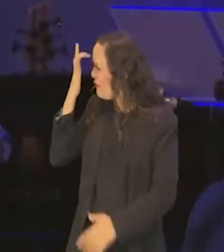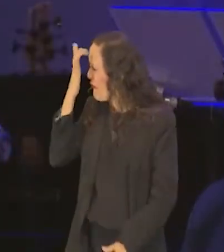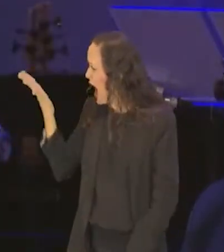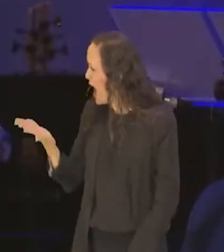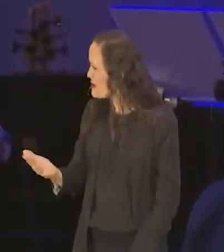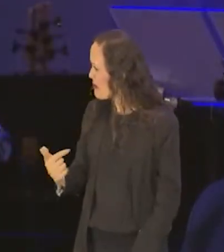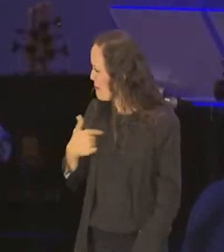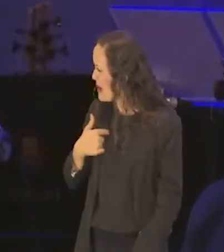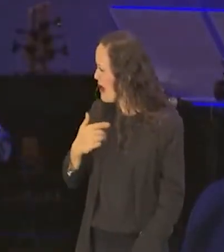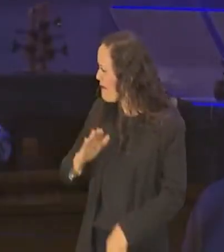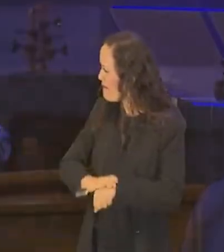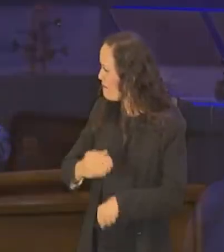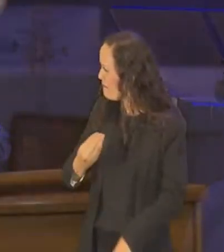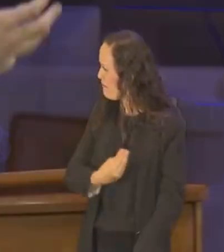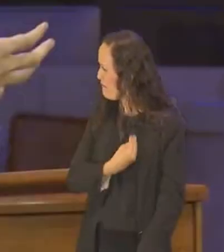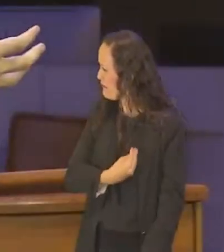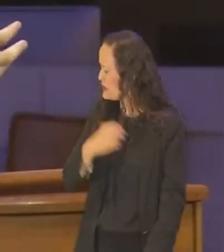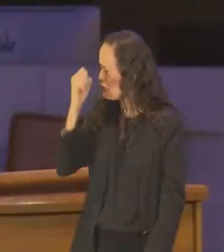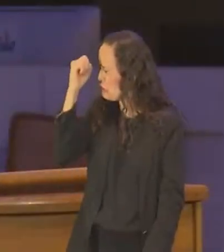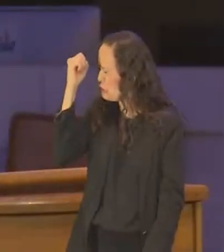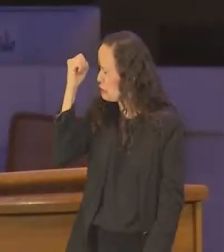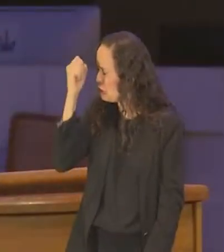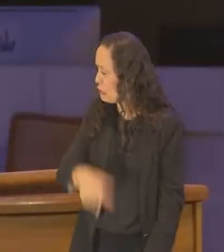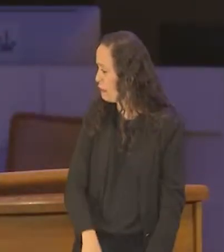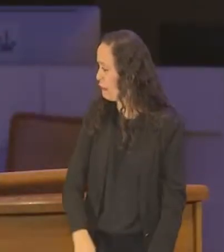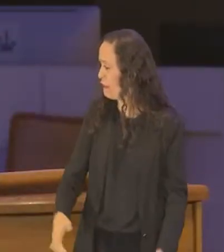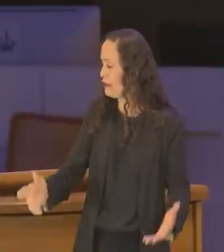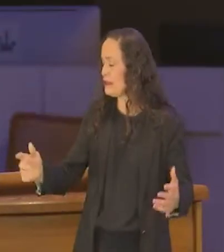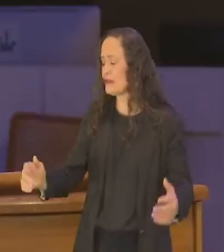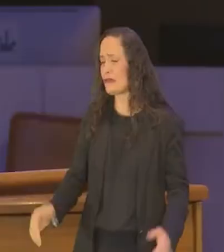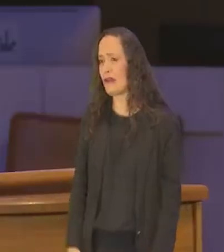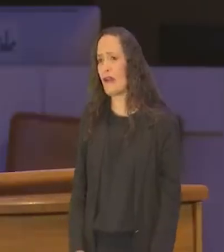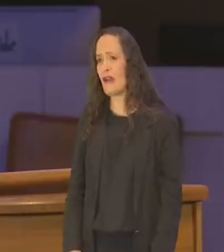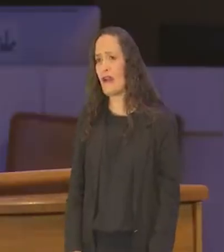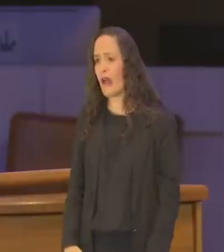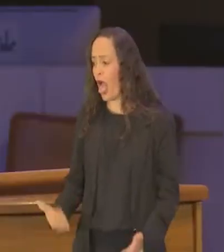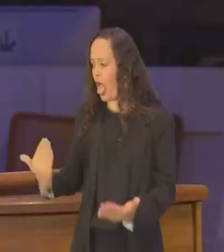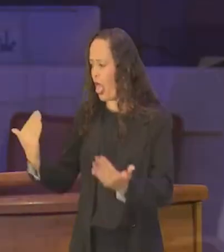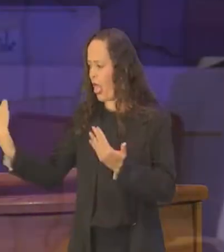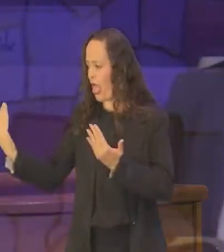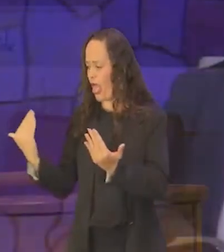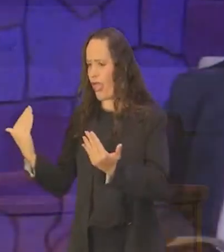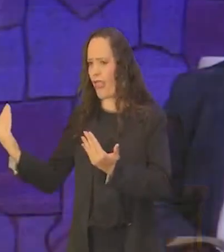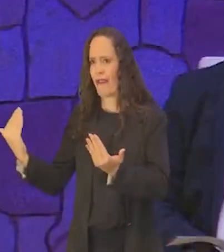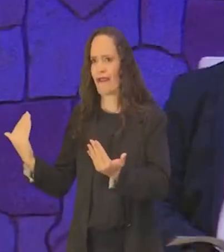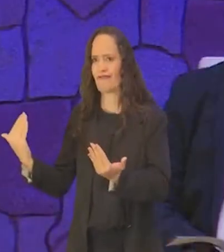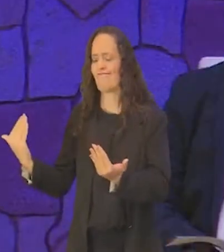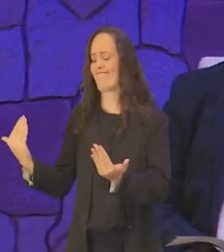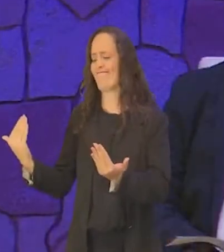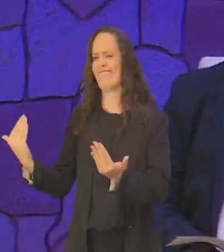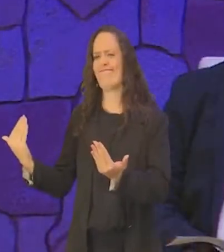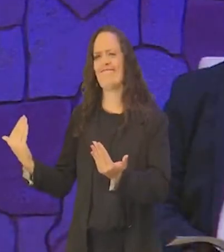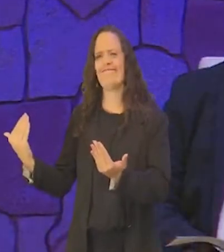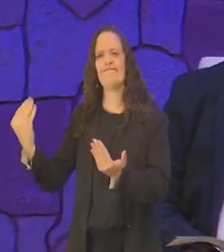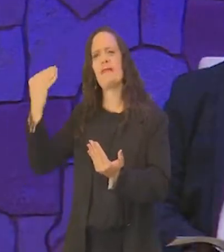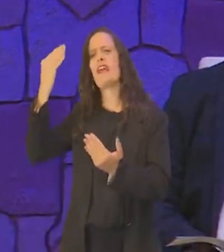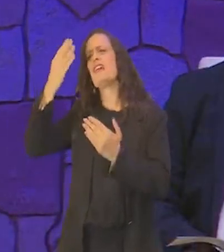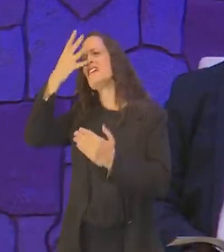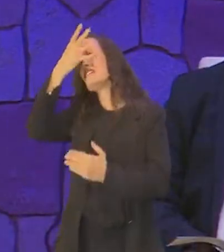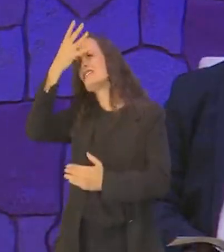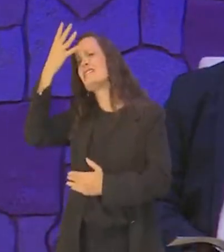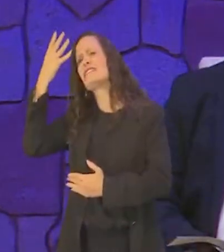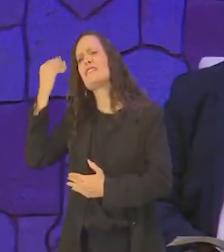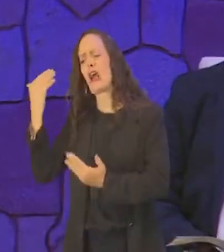para ele tem todo apoio, tem estrutura, mas... E aí nós comparamos o nosso tempo com o tempo de outras pessoas,